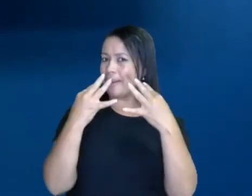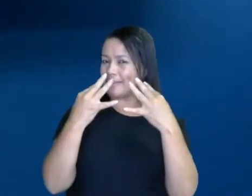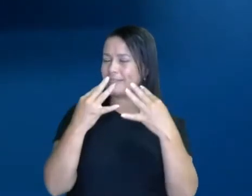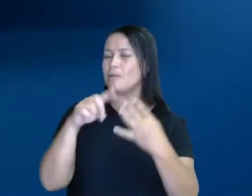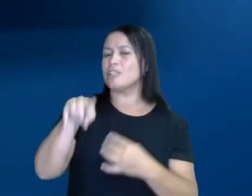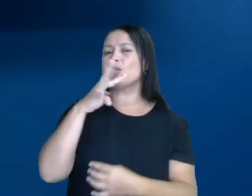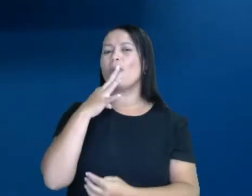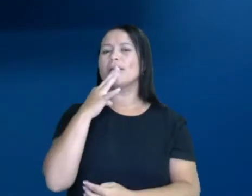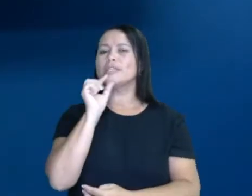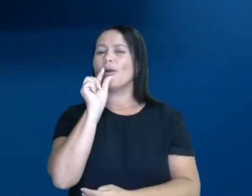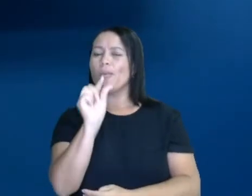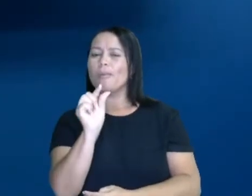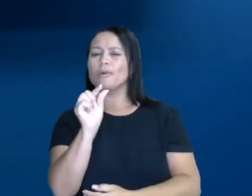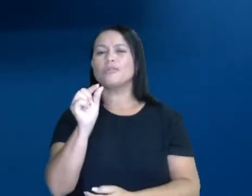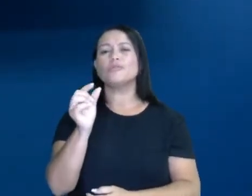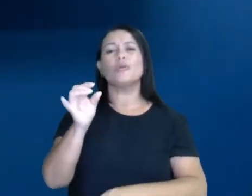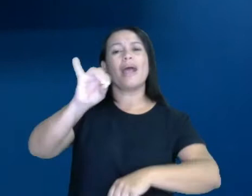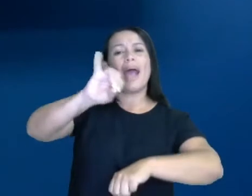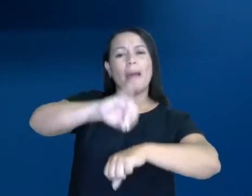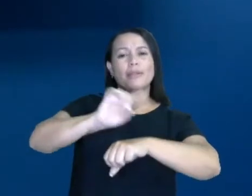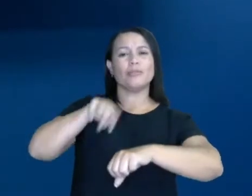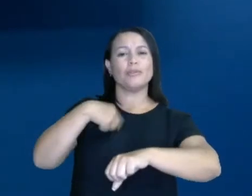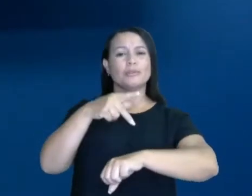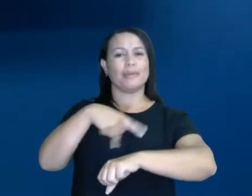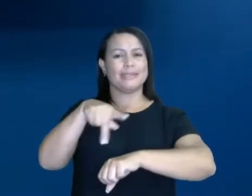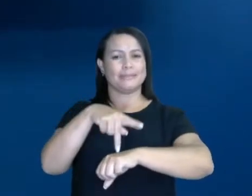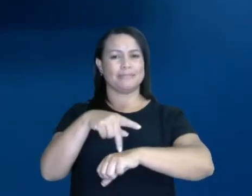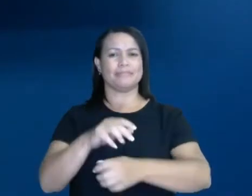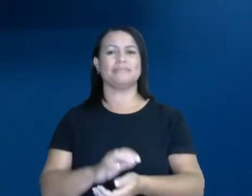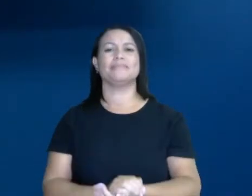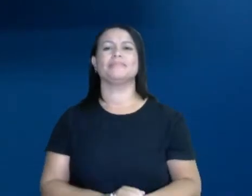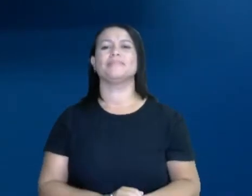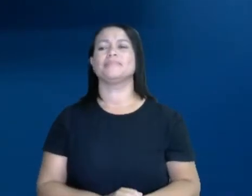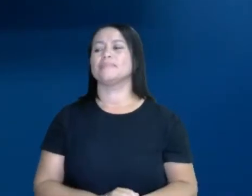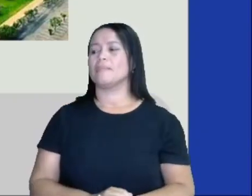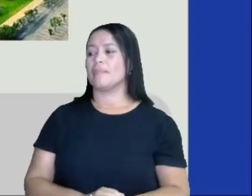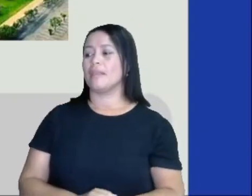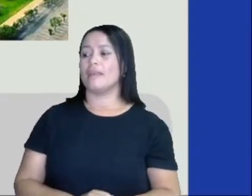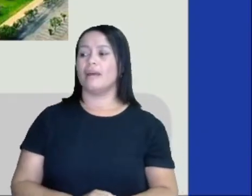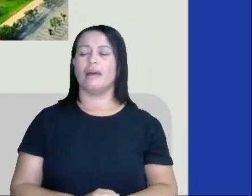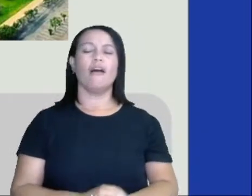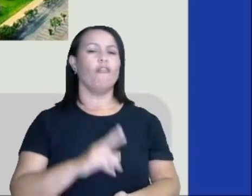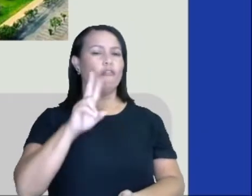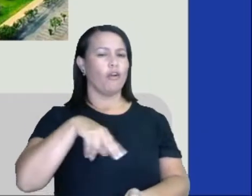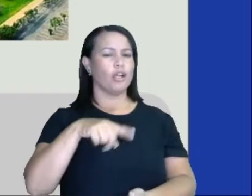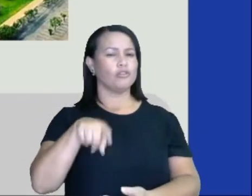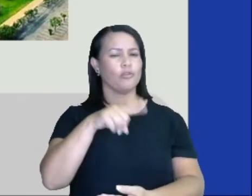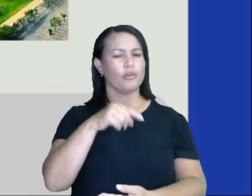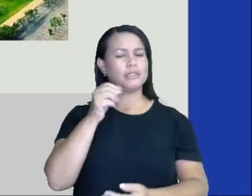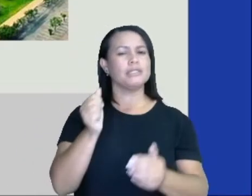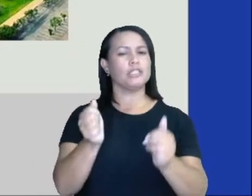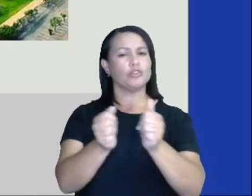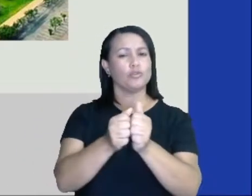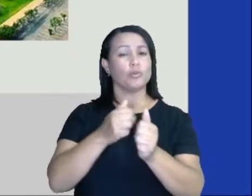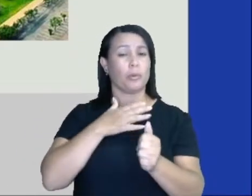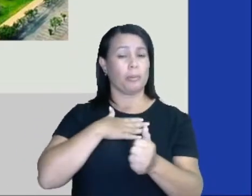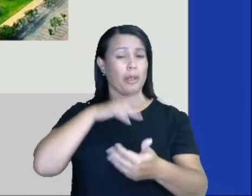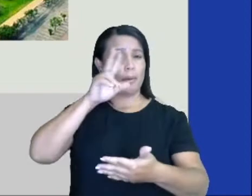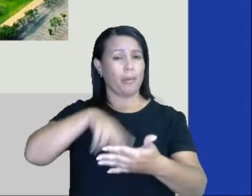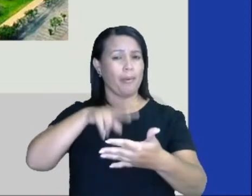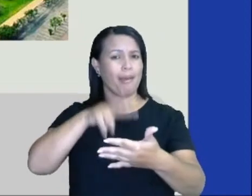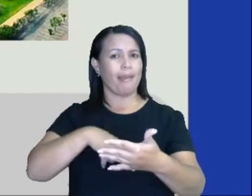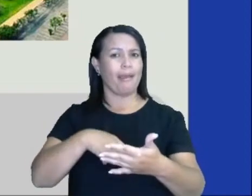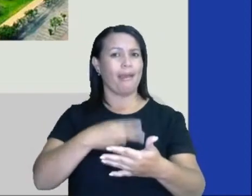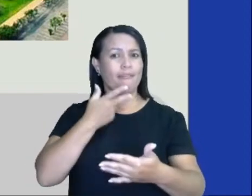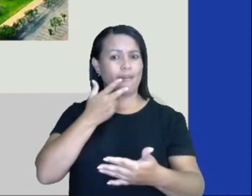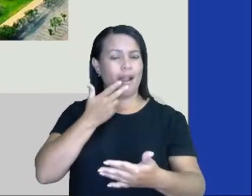mais sobre a capital do nosso país, tá bom? Vou ler aqui com vocês e procurem ler comigo, gente. Lê em voz